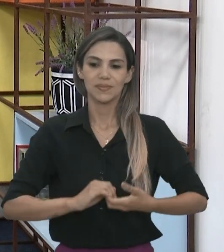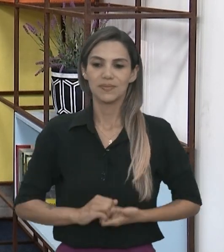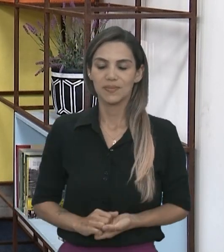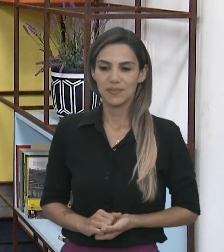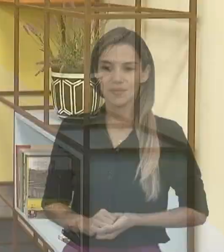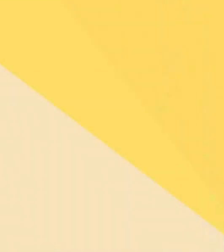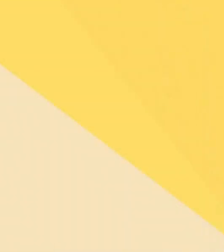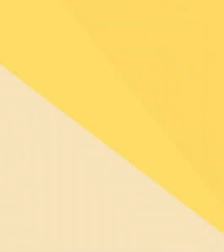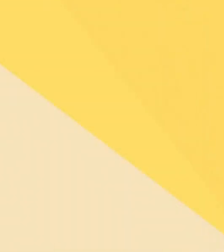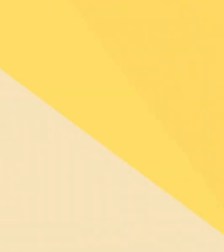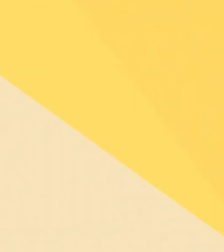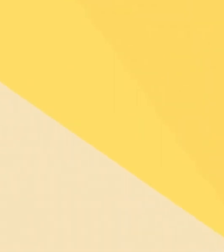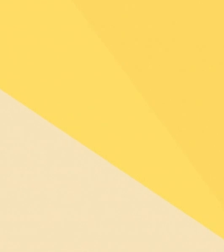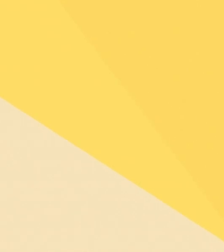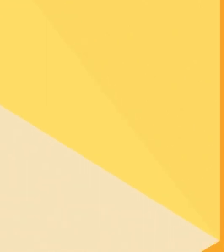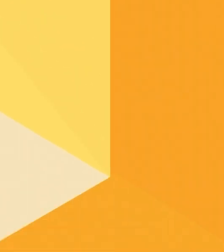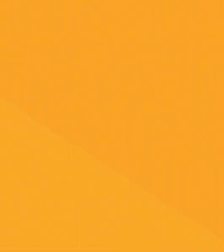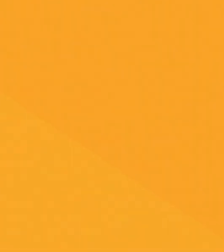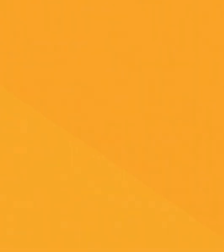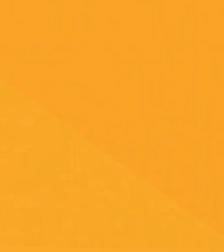ar.